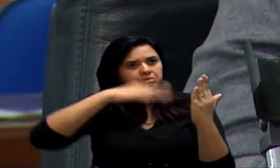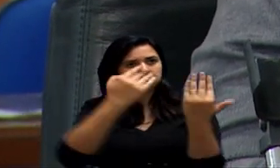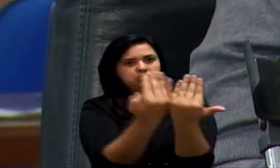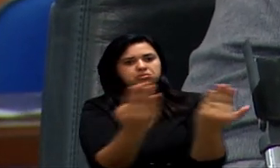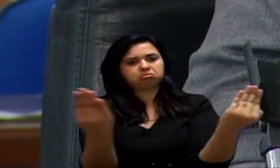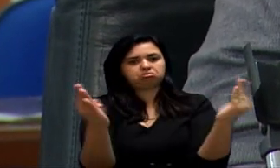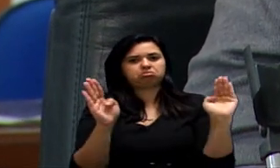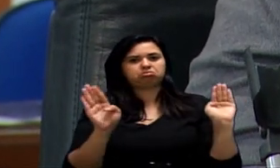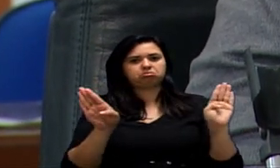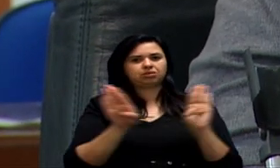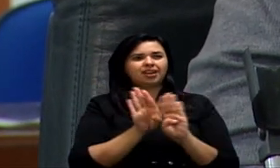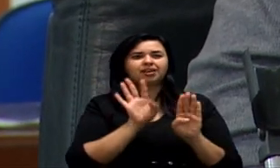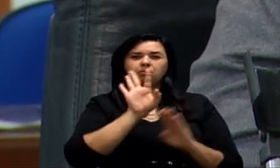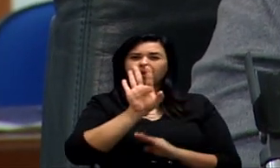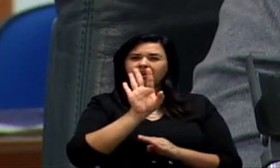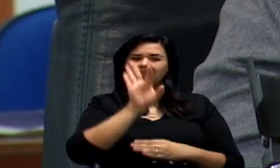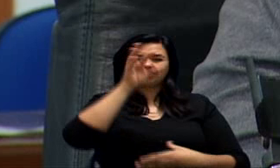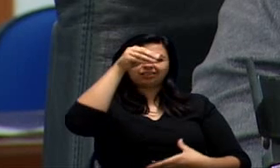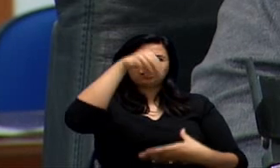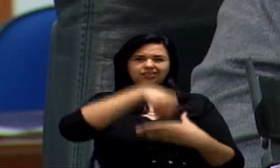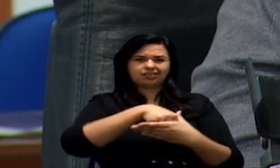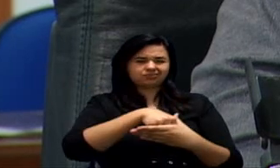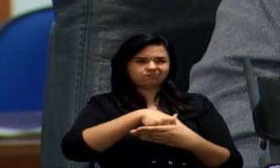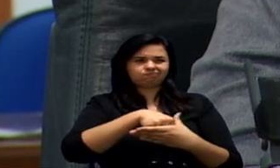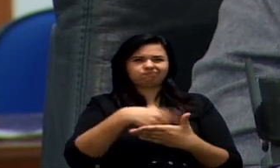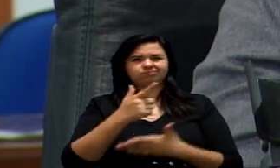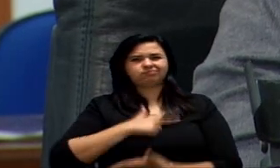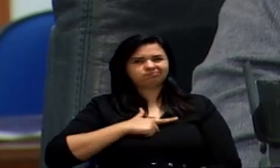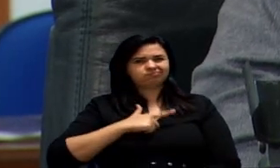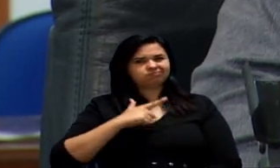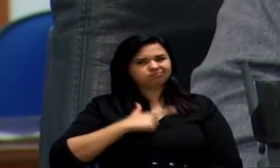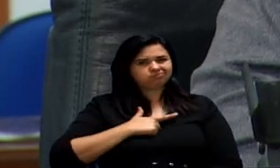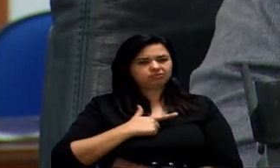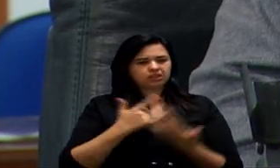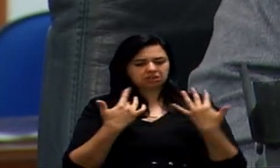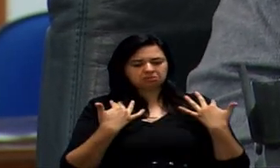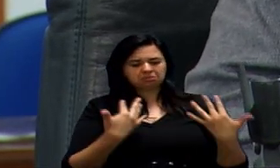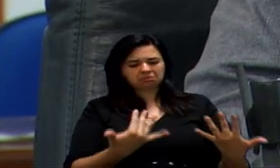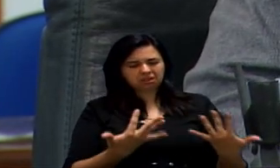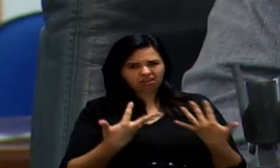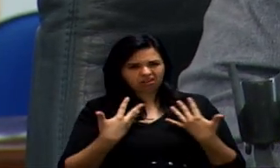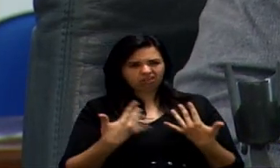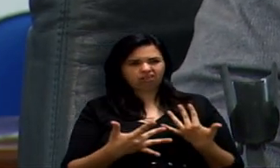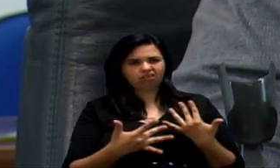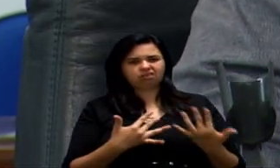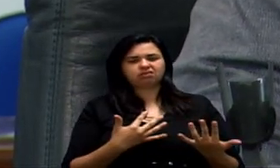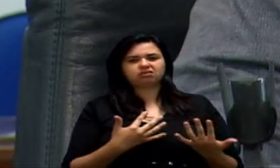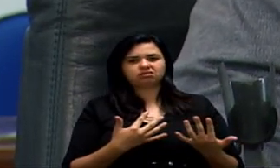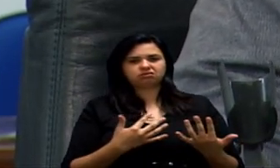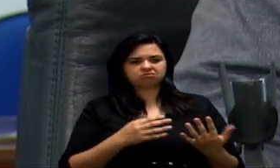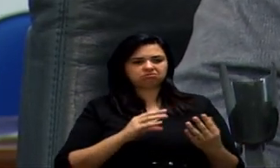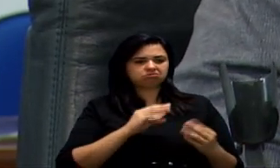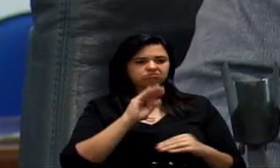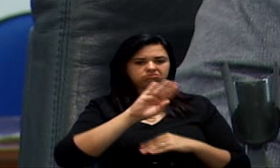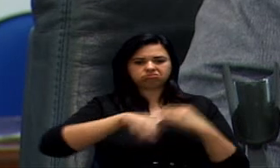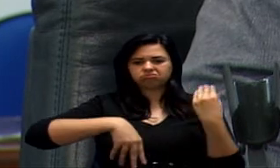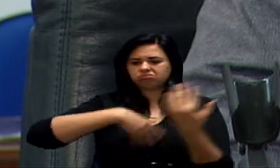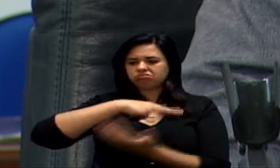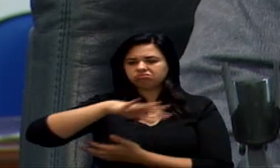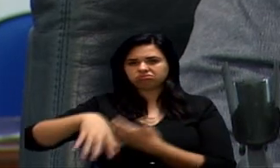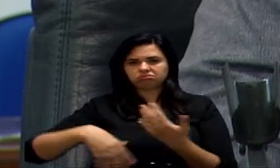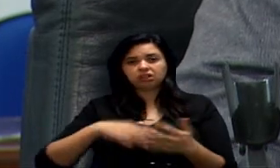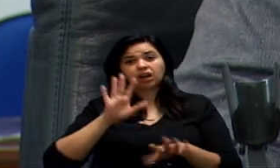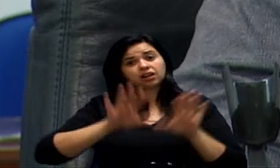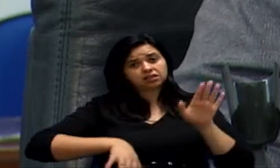Tem vários, né, cemitérios aí que tá com cheio de mato. O pessoal fica lá, funcionários ficam lá trabalhando, em vez de deixar tudo organizado,